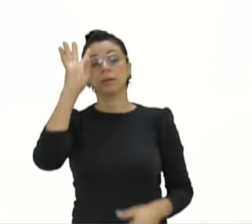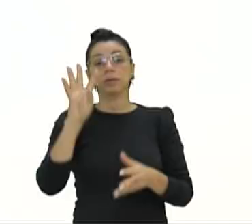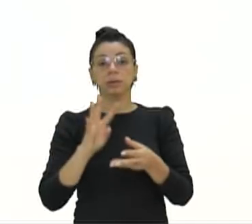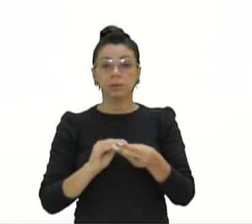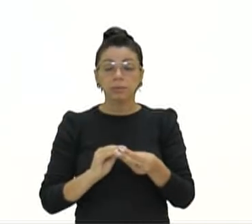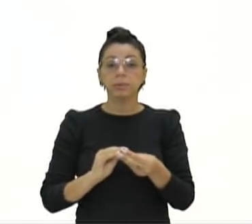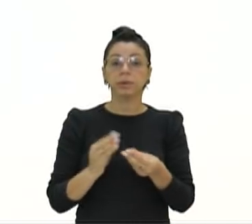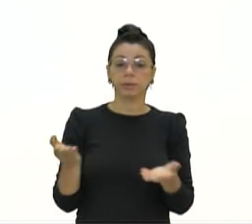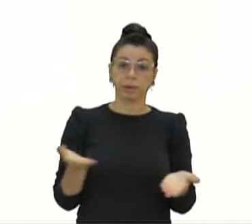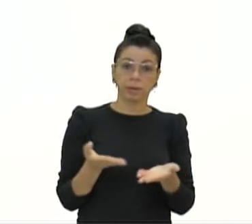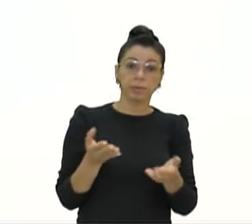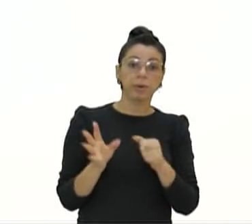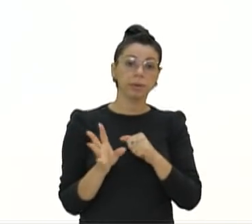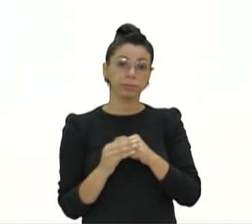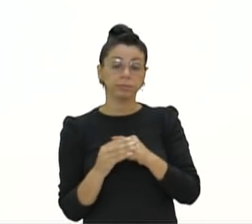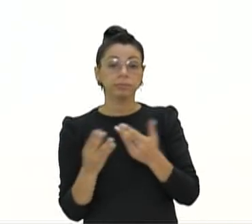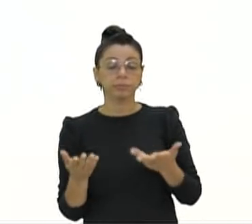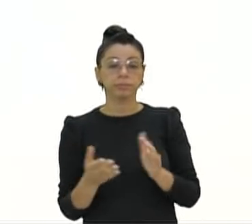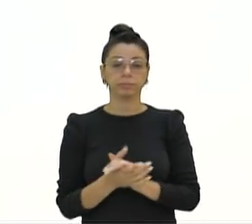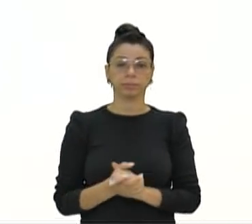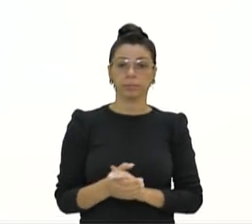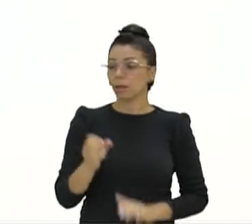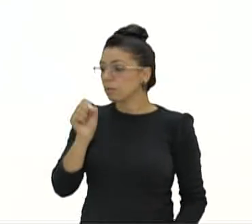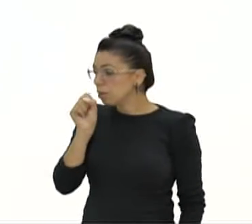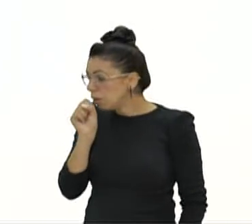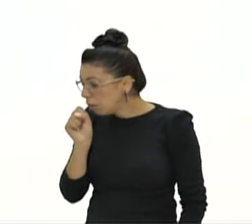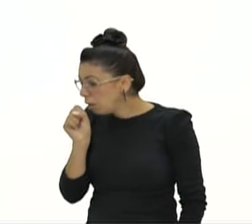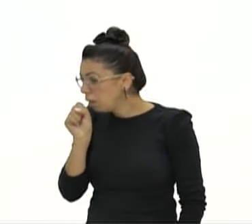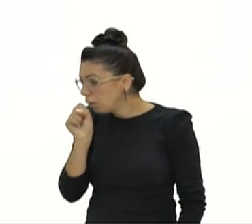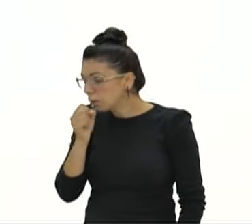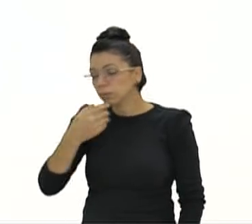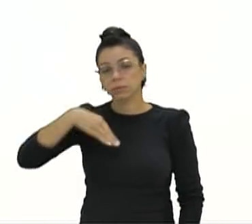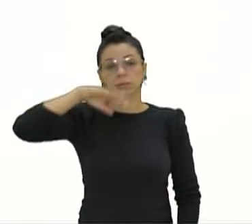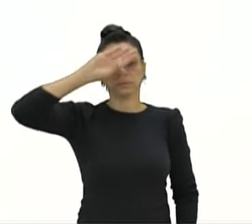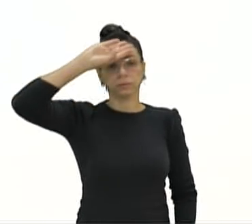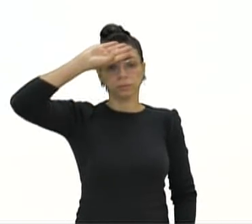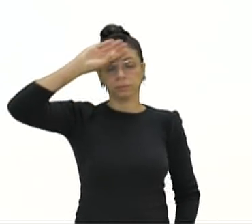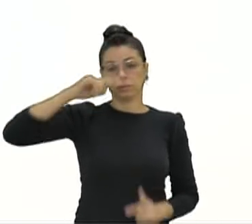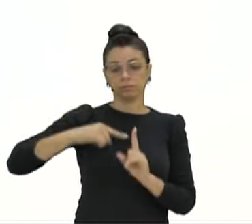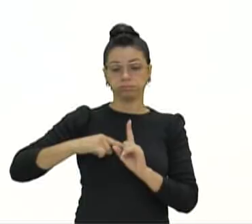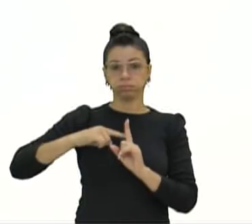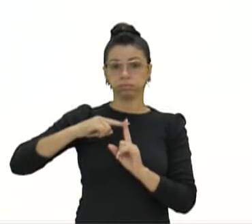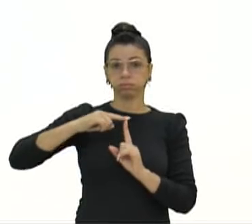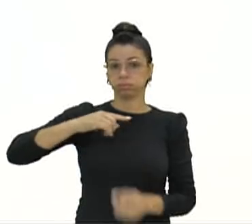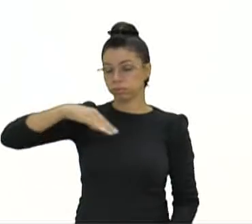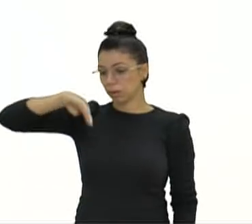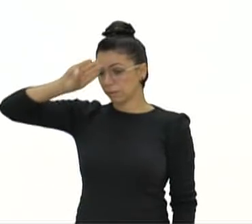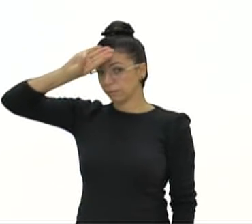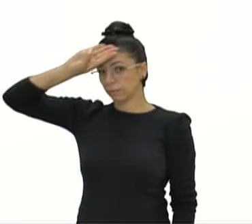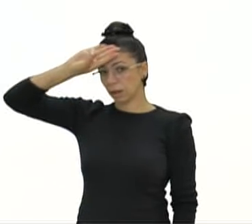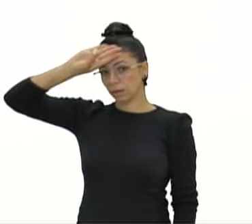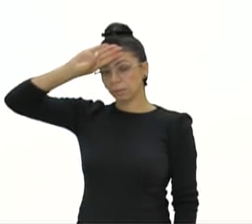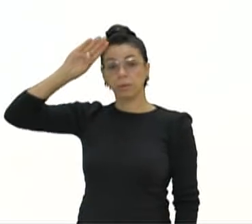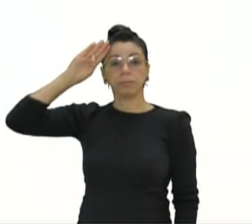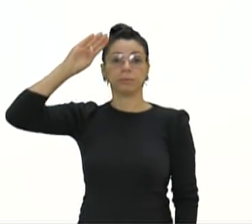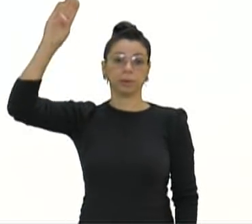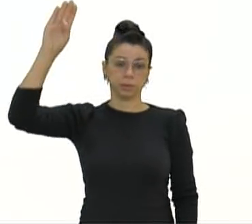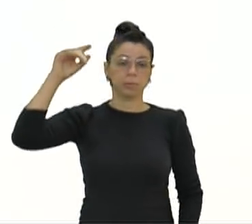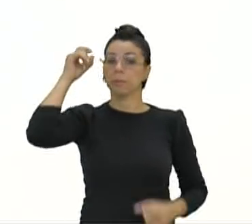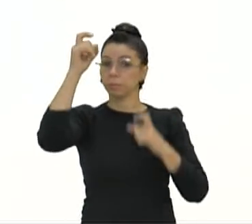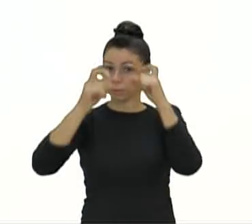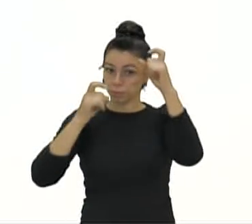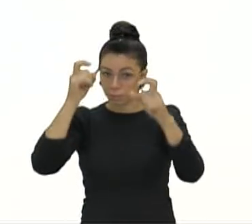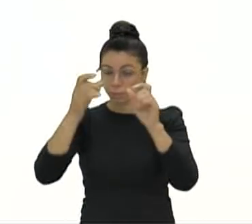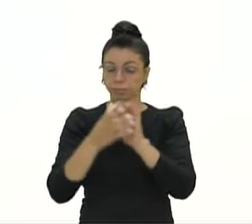principais sintomas são estes: tosse, tá? Febre, que é um dos principais, né,